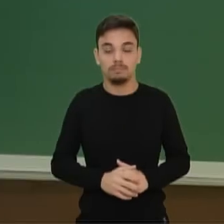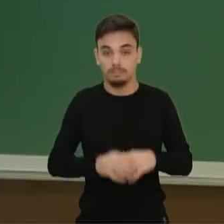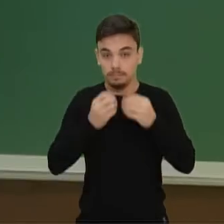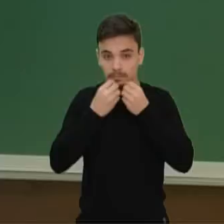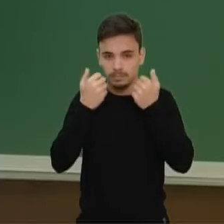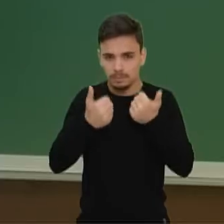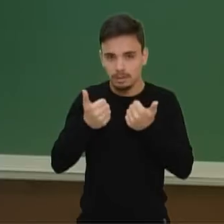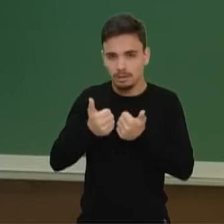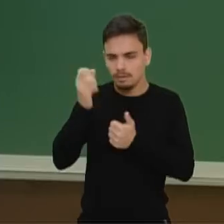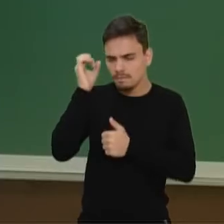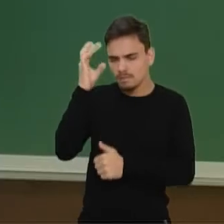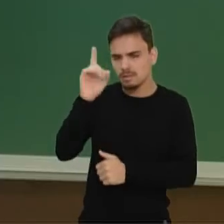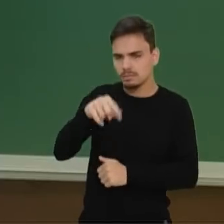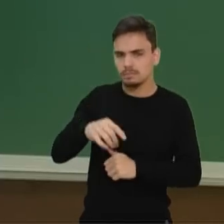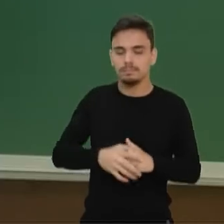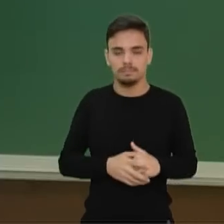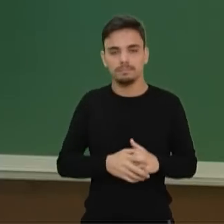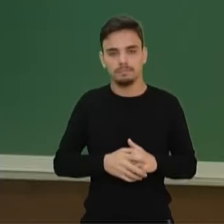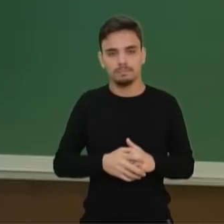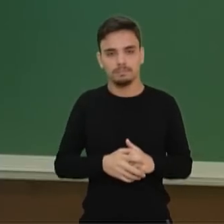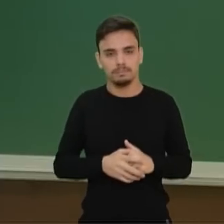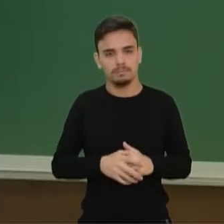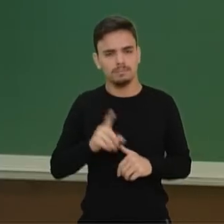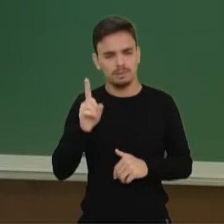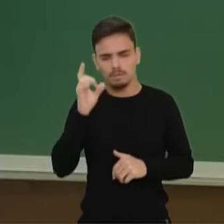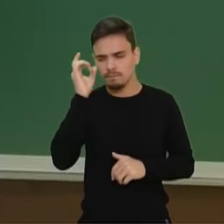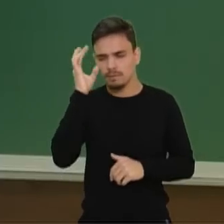Muito fácil, né? Nossa, esse assim,